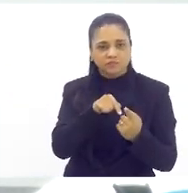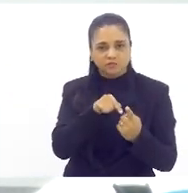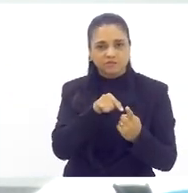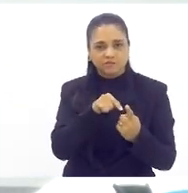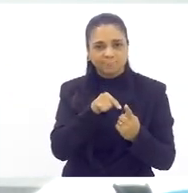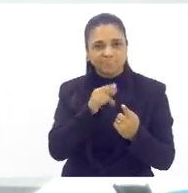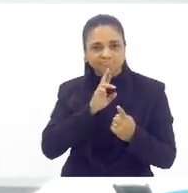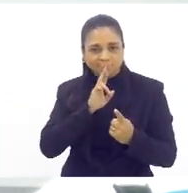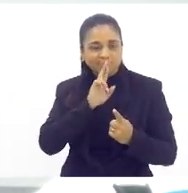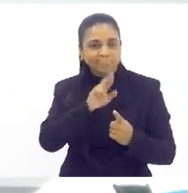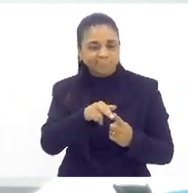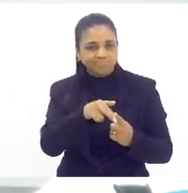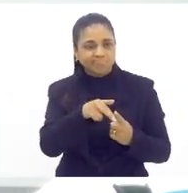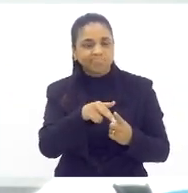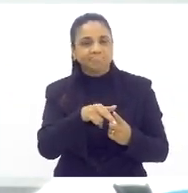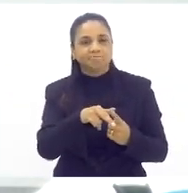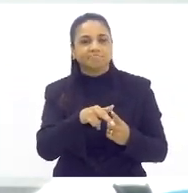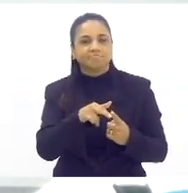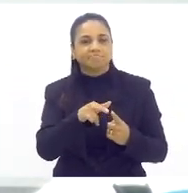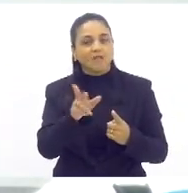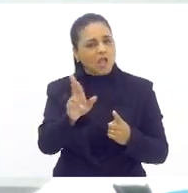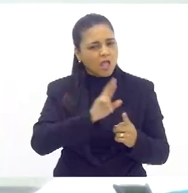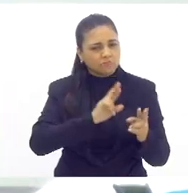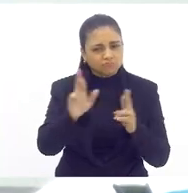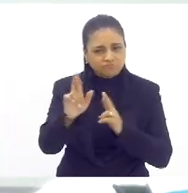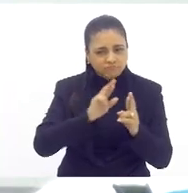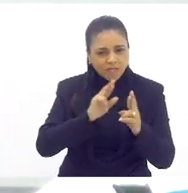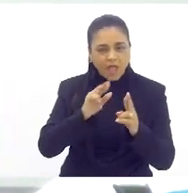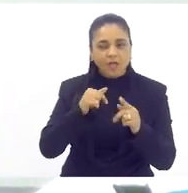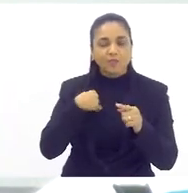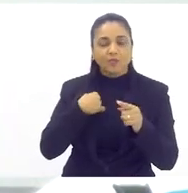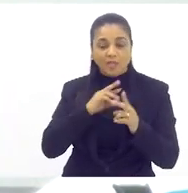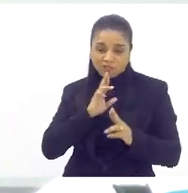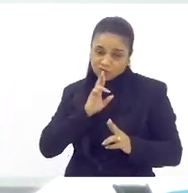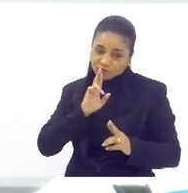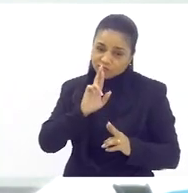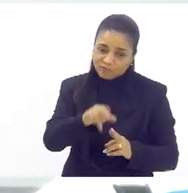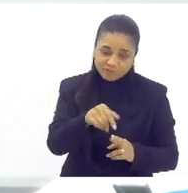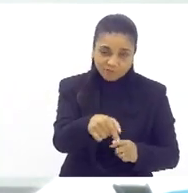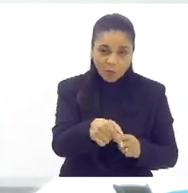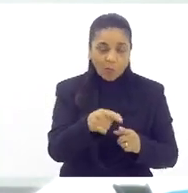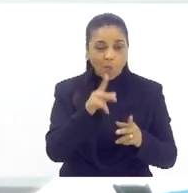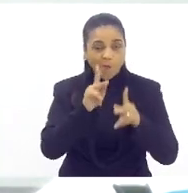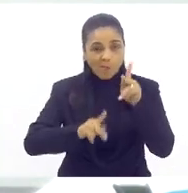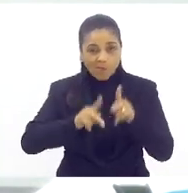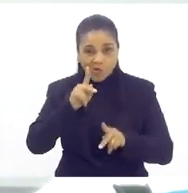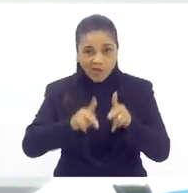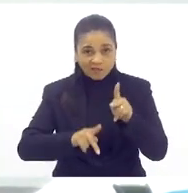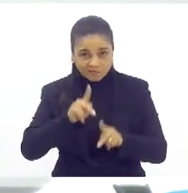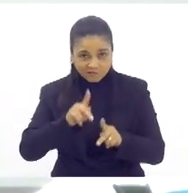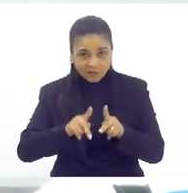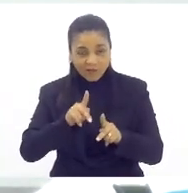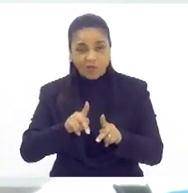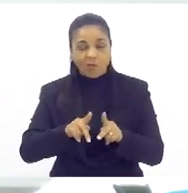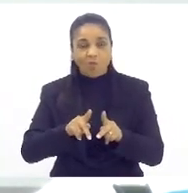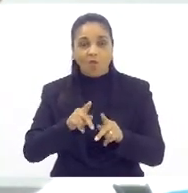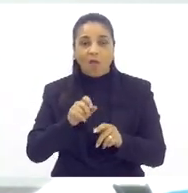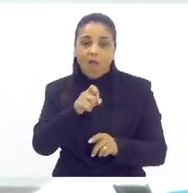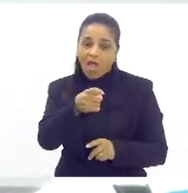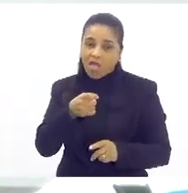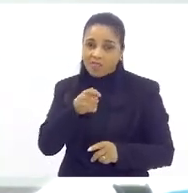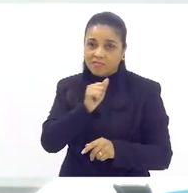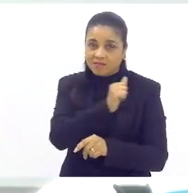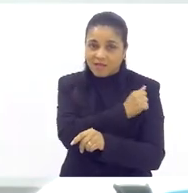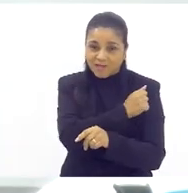resultados que a gente tem do que a gente devolveu para a população que são ex